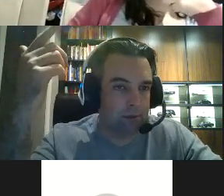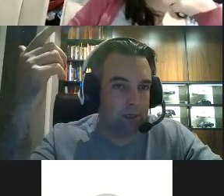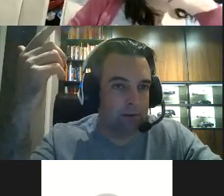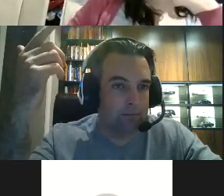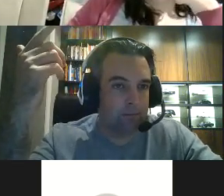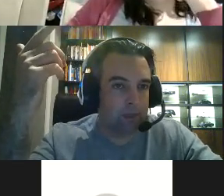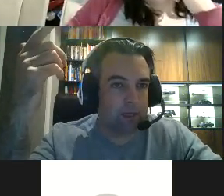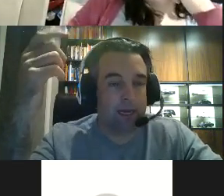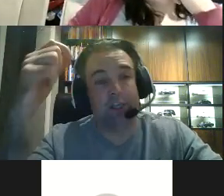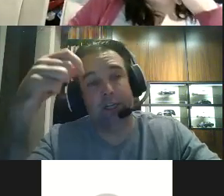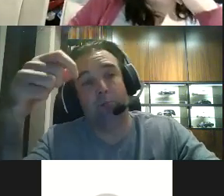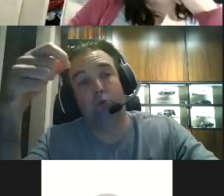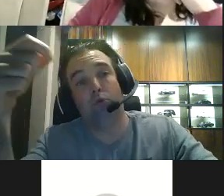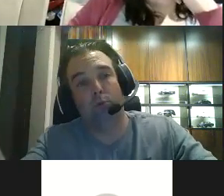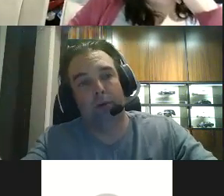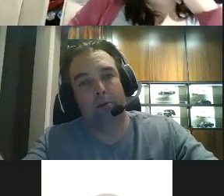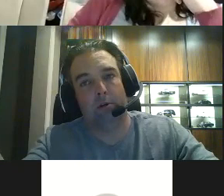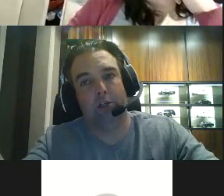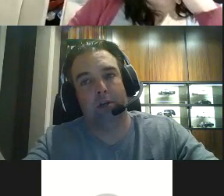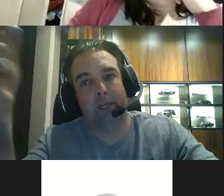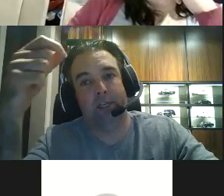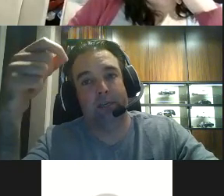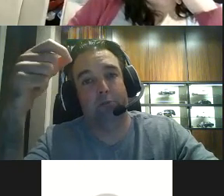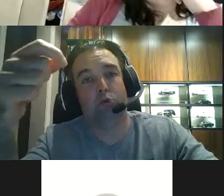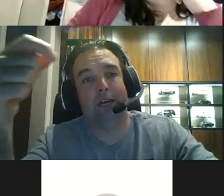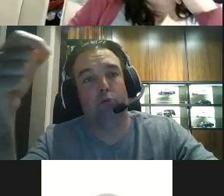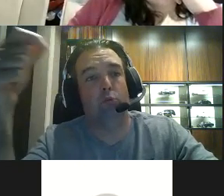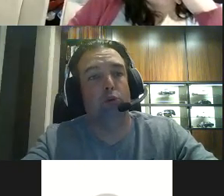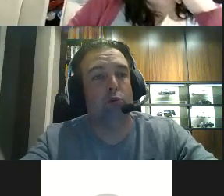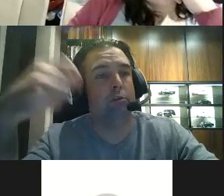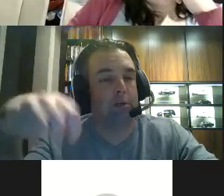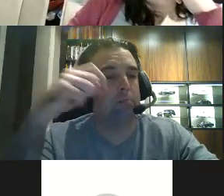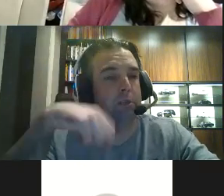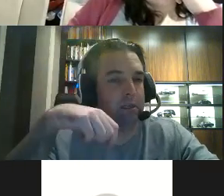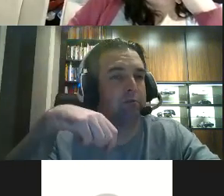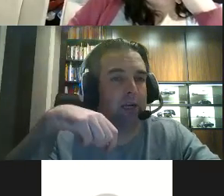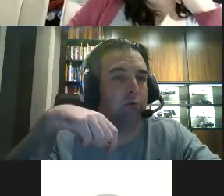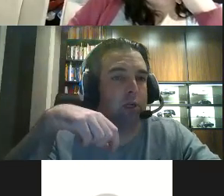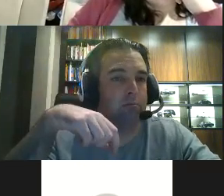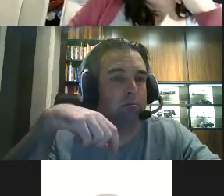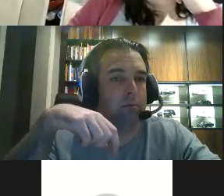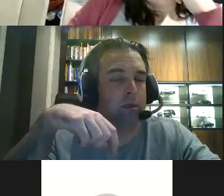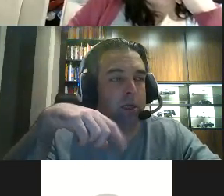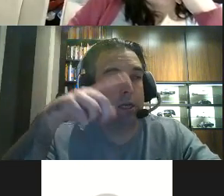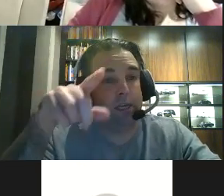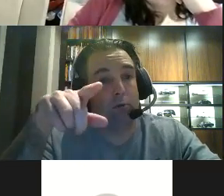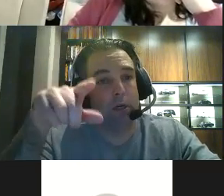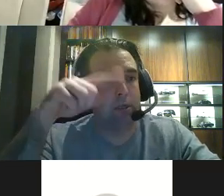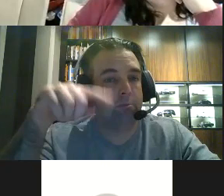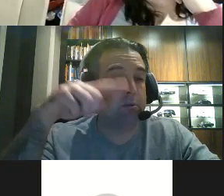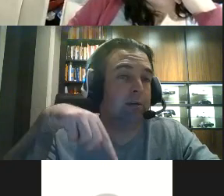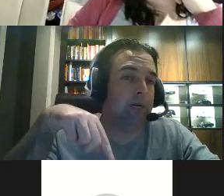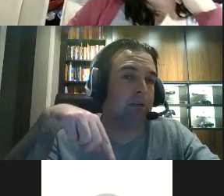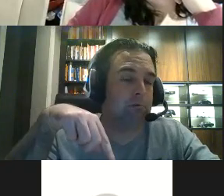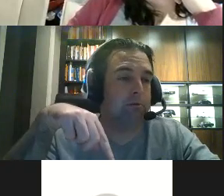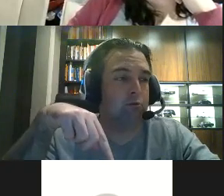anos, a China era muito boa hidrologicamente. Eles sempre estudaram muito isso, que eles precisavam de água. E a Holanda,